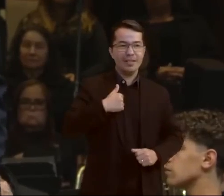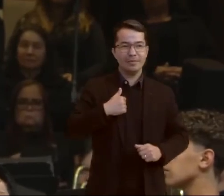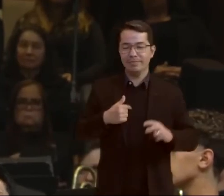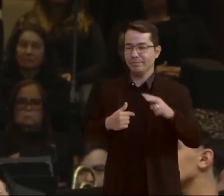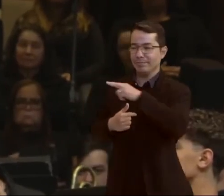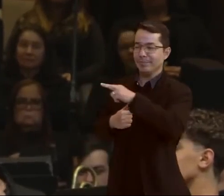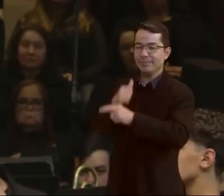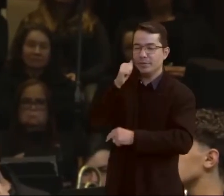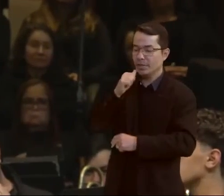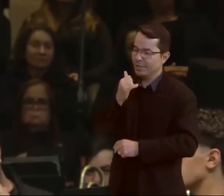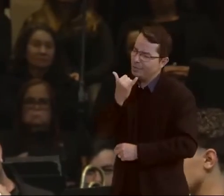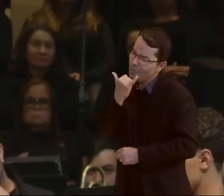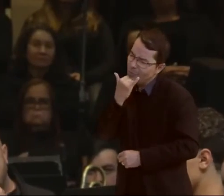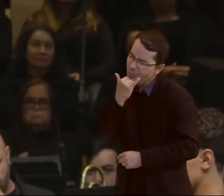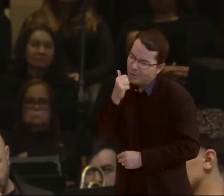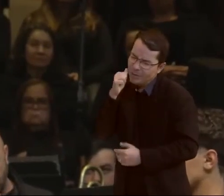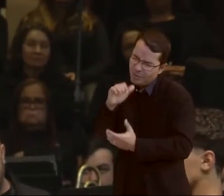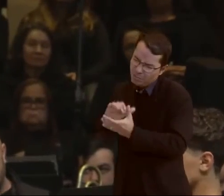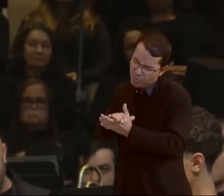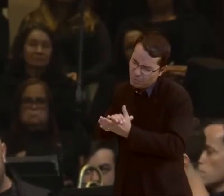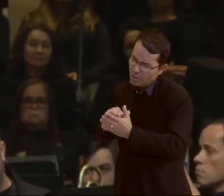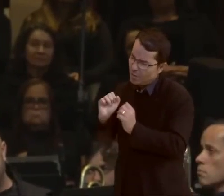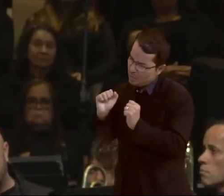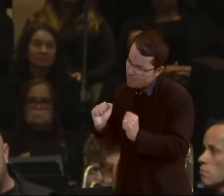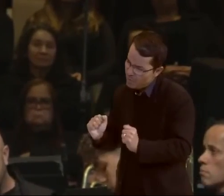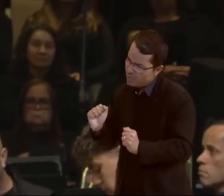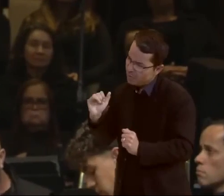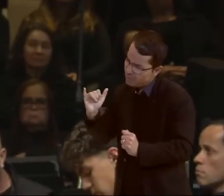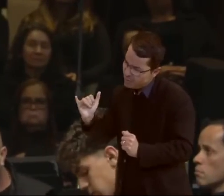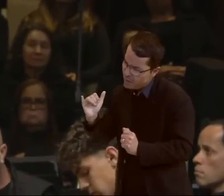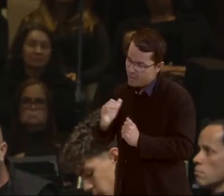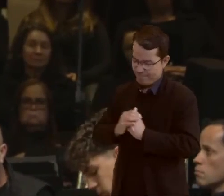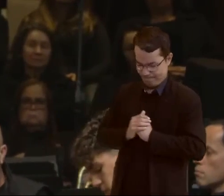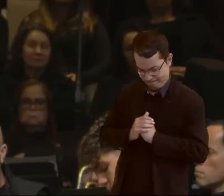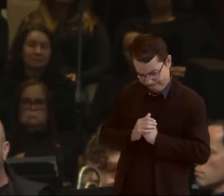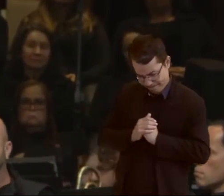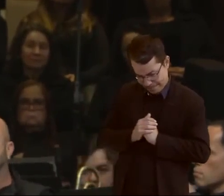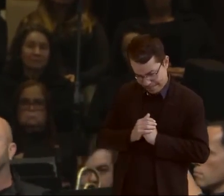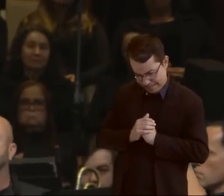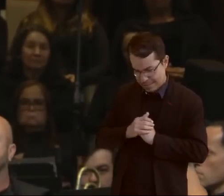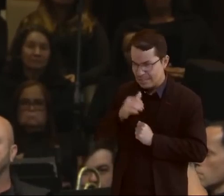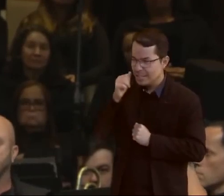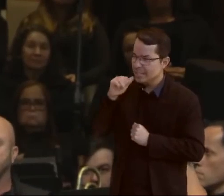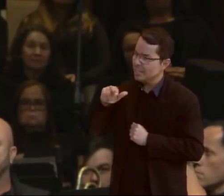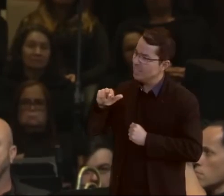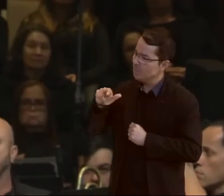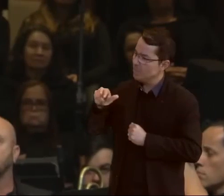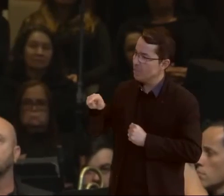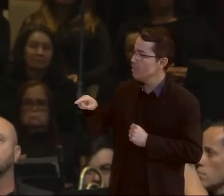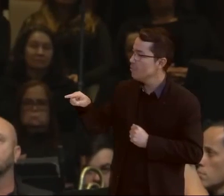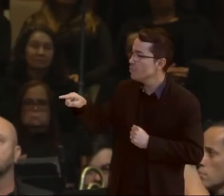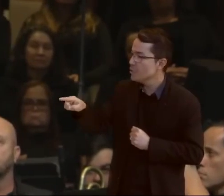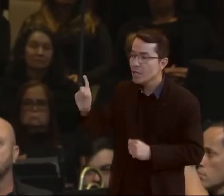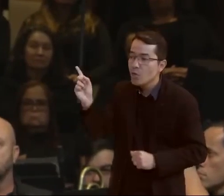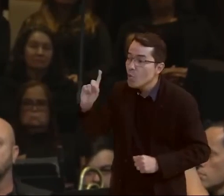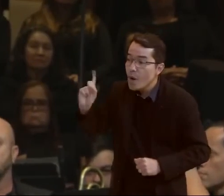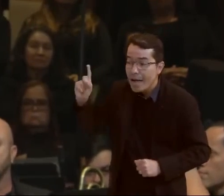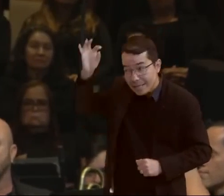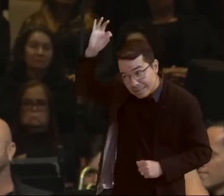coisa? Ela falou: pode, pastor, vim aqui para isso. Minha irmã, a senhora não é o Espírito Santo.